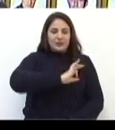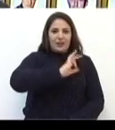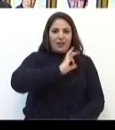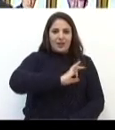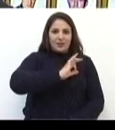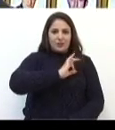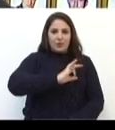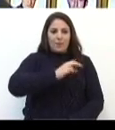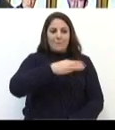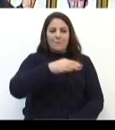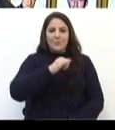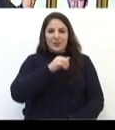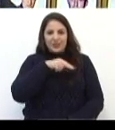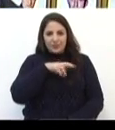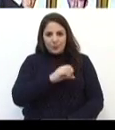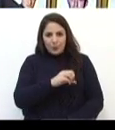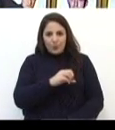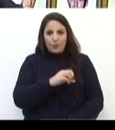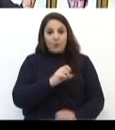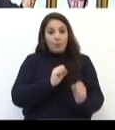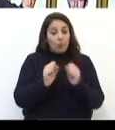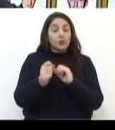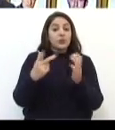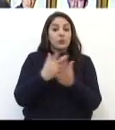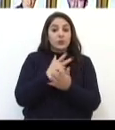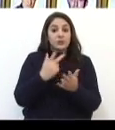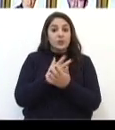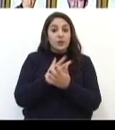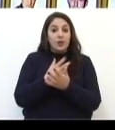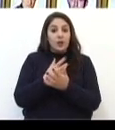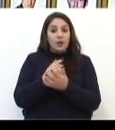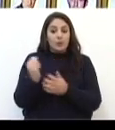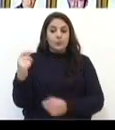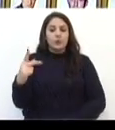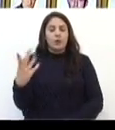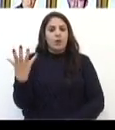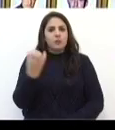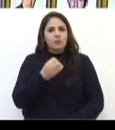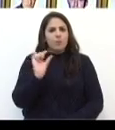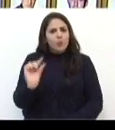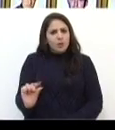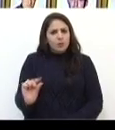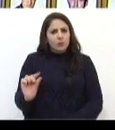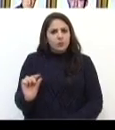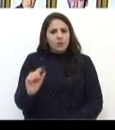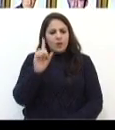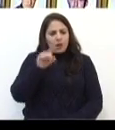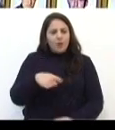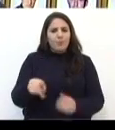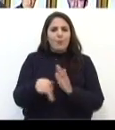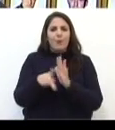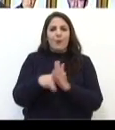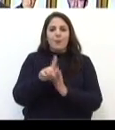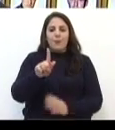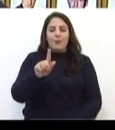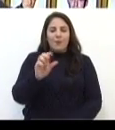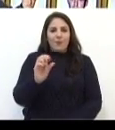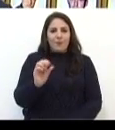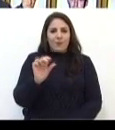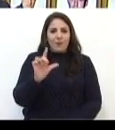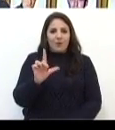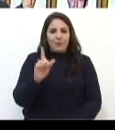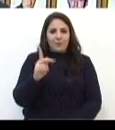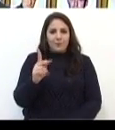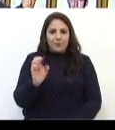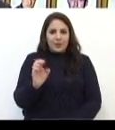pode acontecer dentro de pouco tempo, a pessoa está recebendo menos que o salário mínimo. E isso é consequência do golpe, é consequência